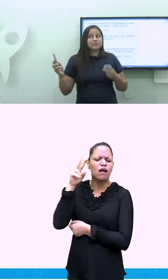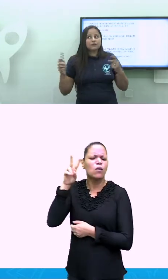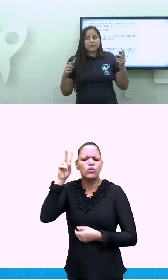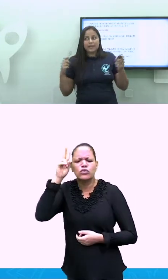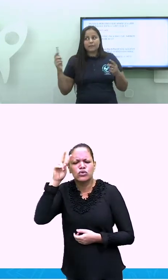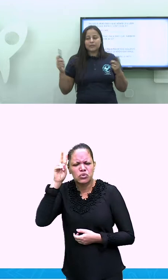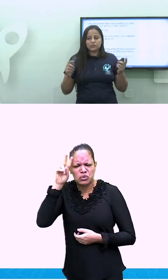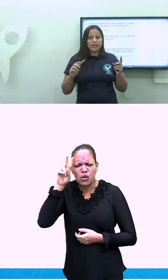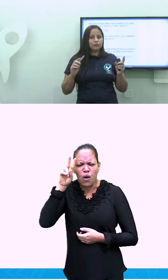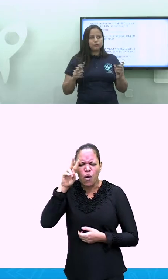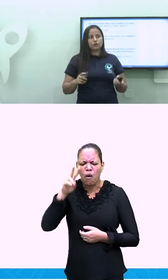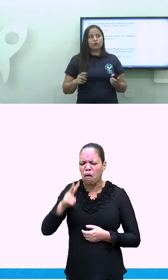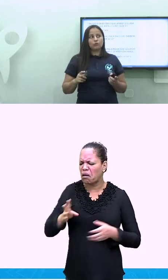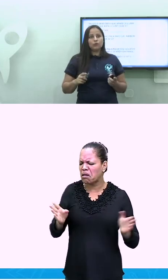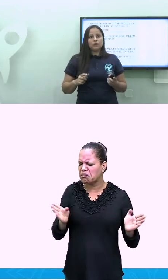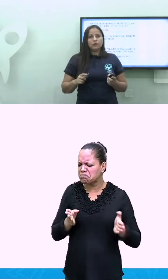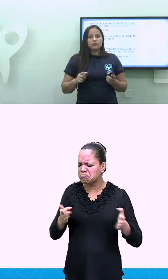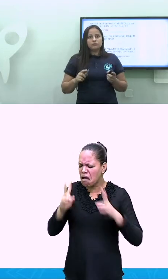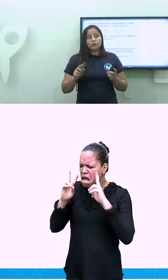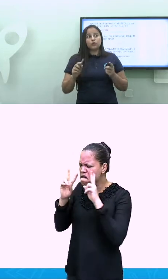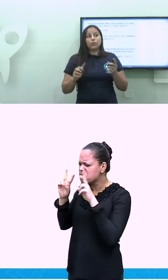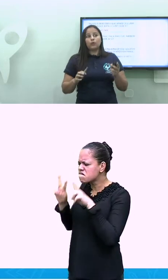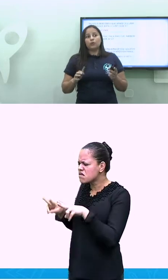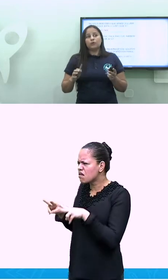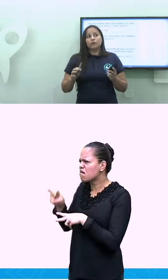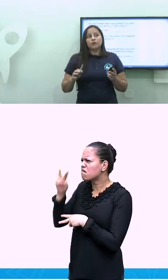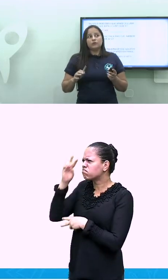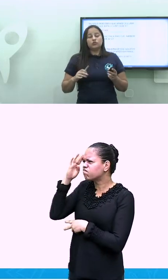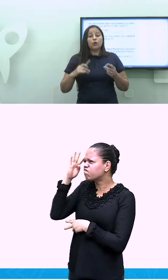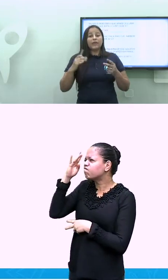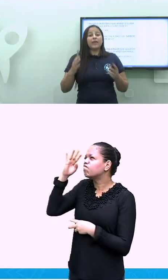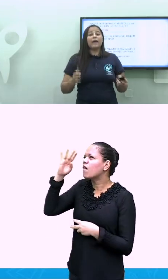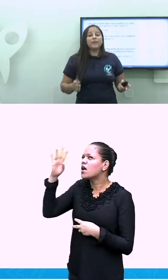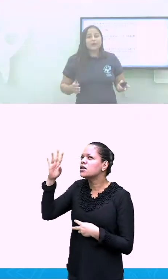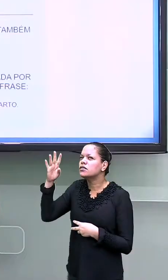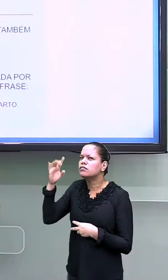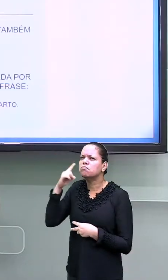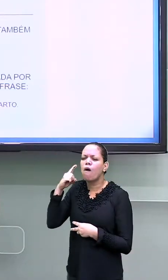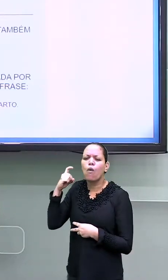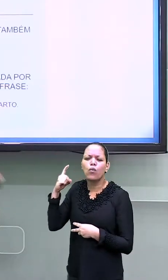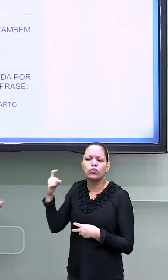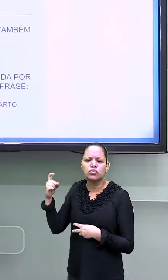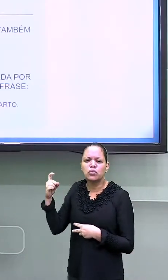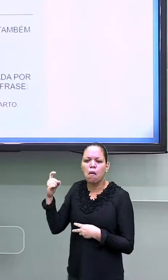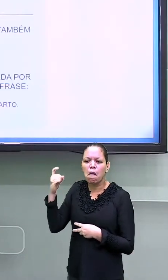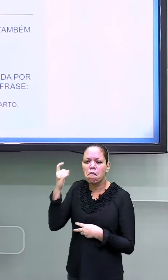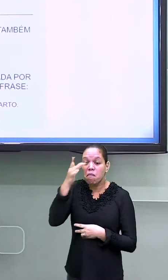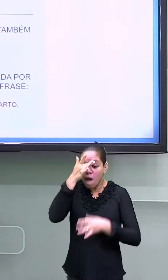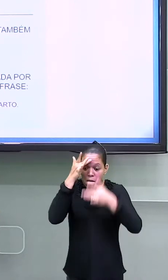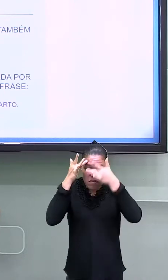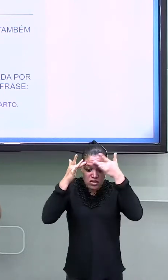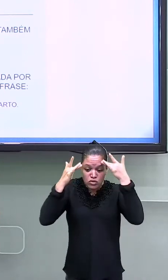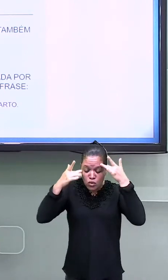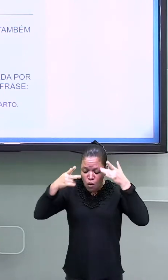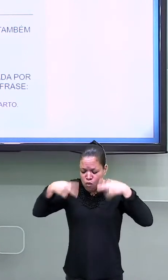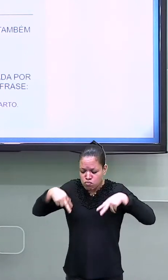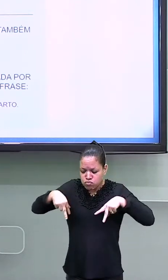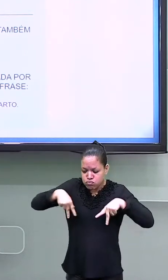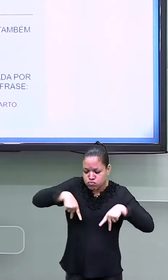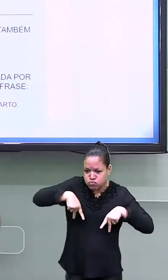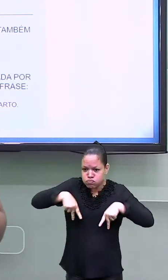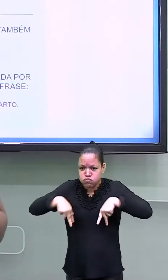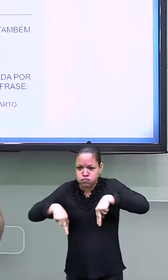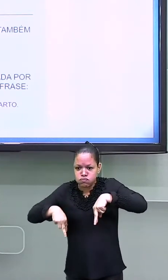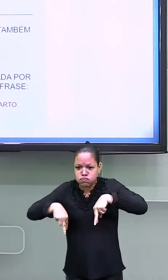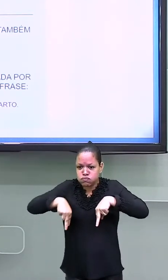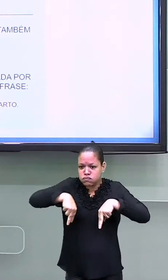aí você consegue imaginar o som, vamos supor, de alguém caminhando. Como é que seria esse som? Tam,